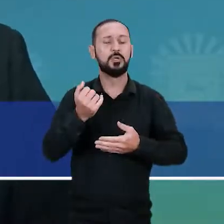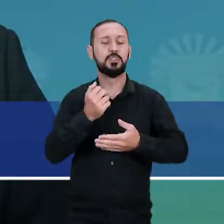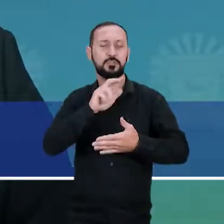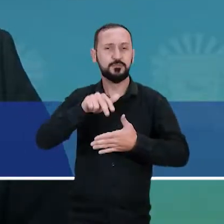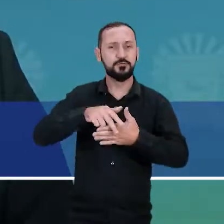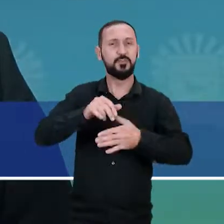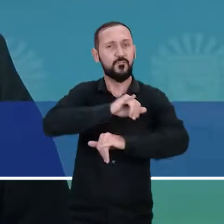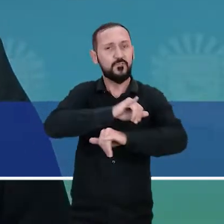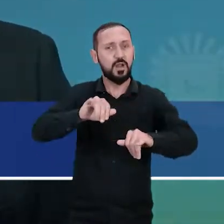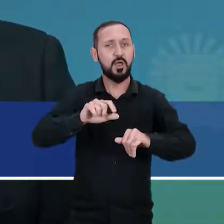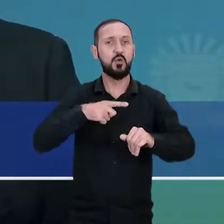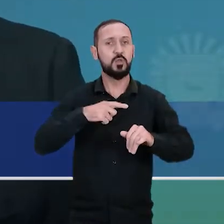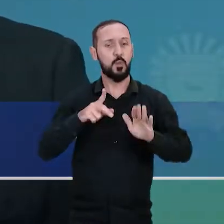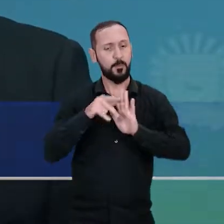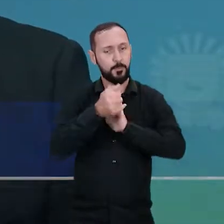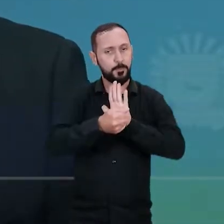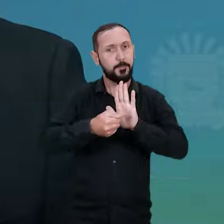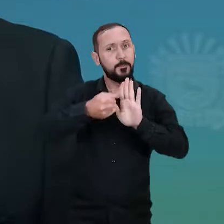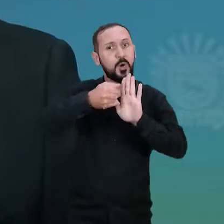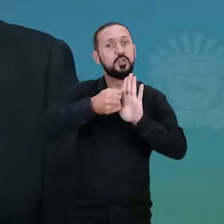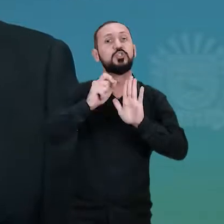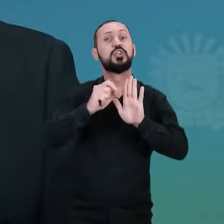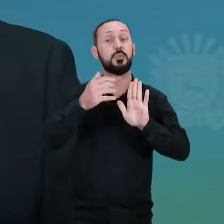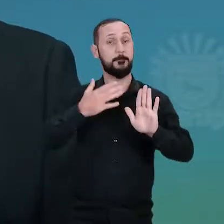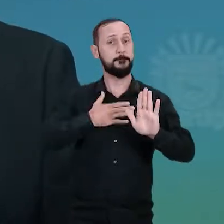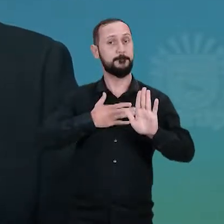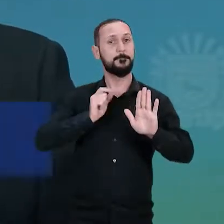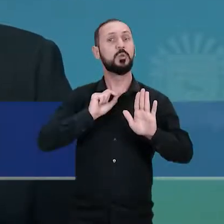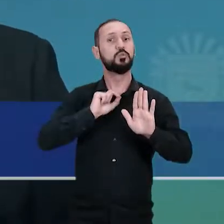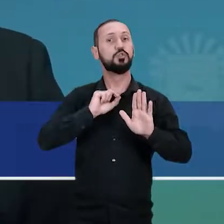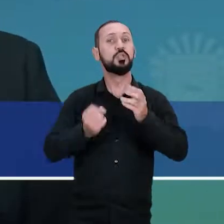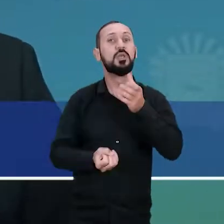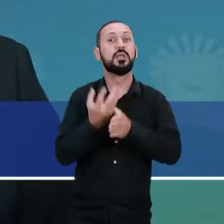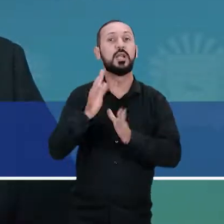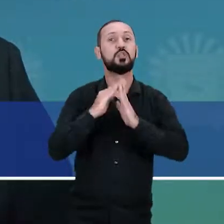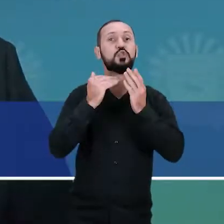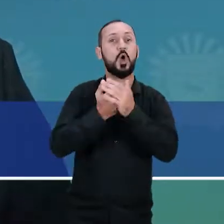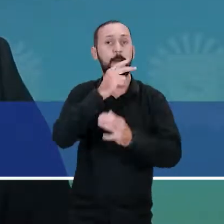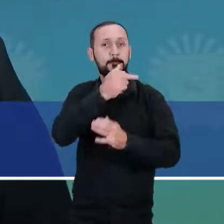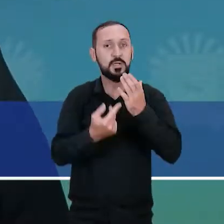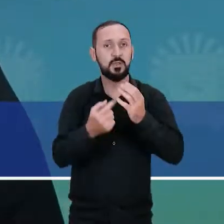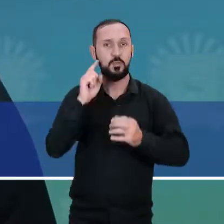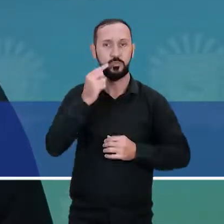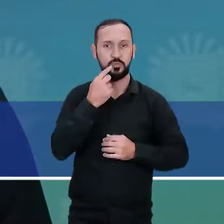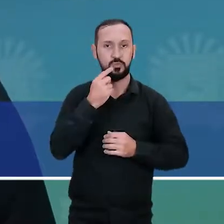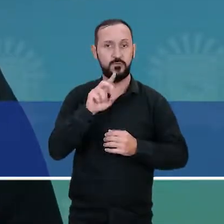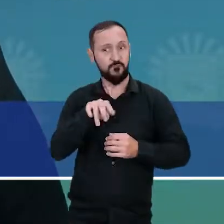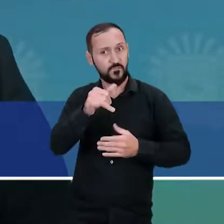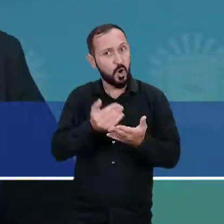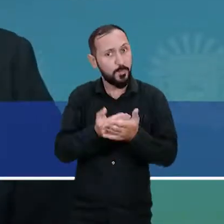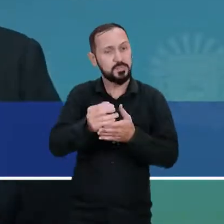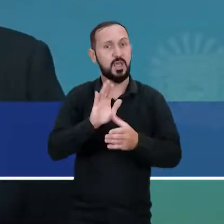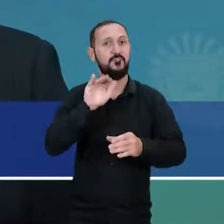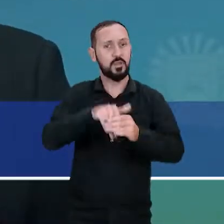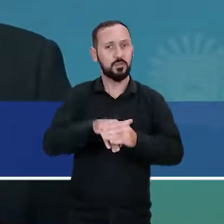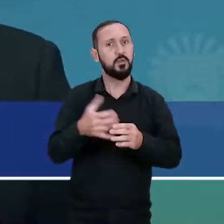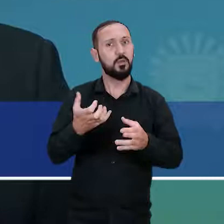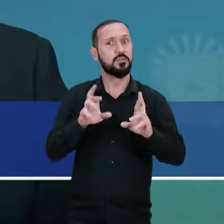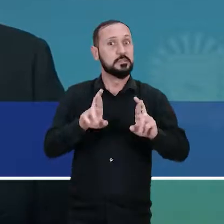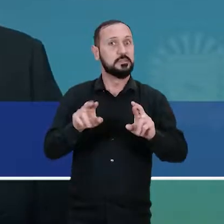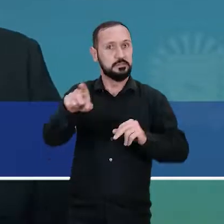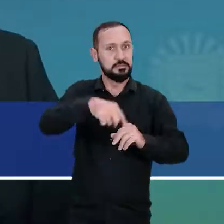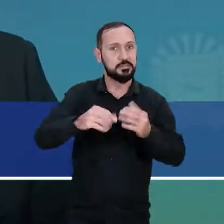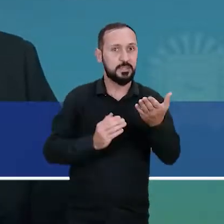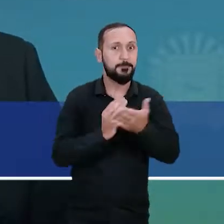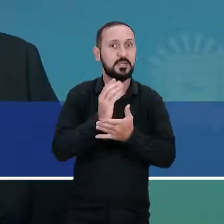esse registro aqui na casa. O meu projeto de lei sobre escolas bilíngues para os surdos entrará em votação e eu espero